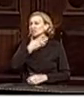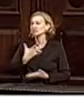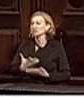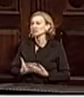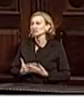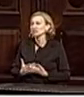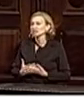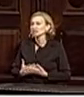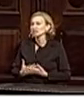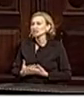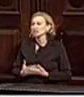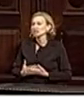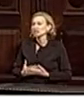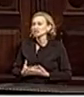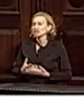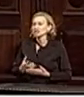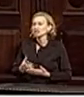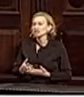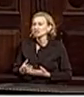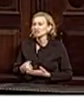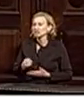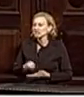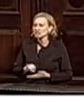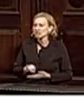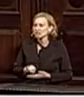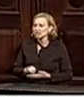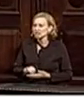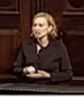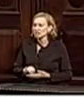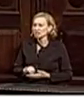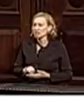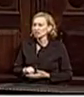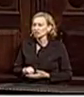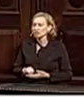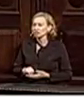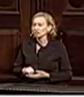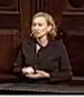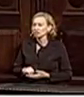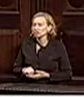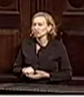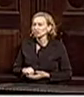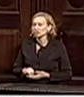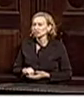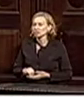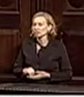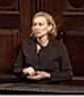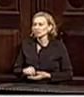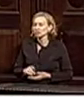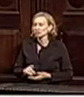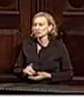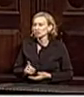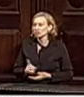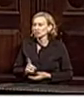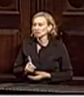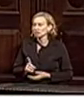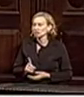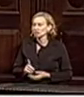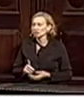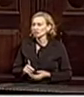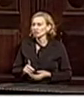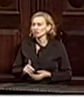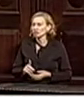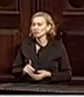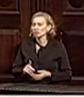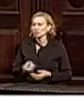não você não aumentará as receitas, se você não contiver o volume de perdas que